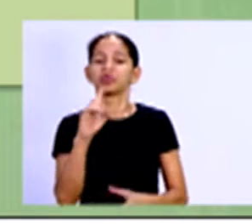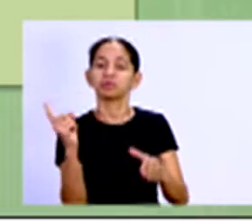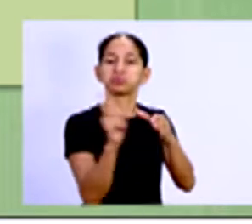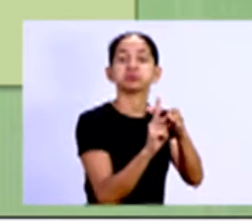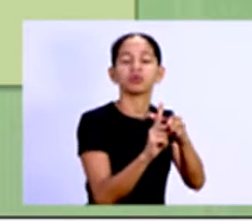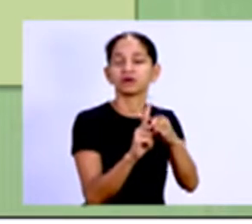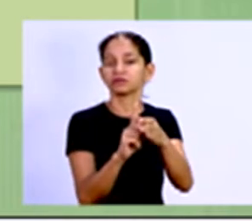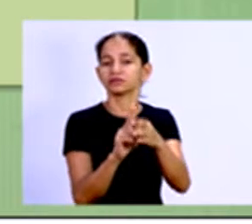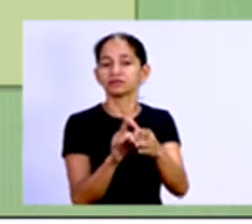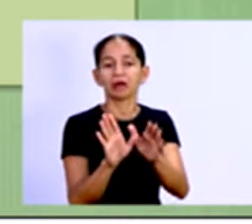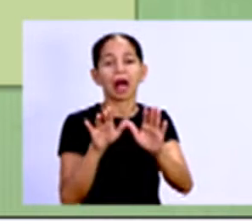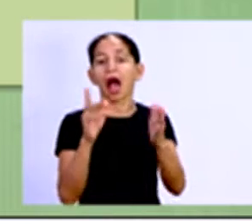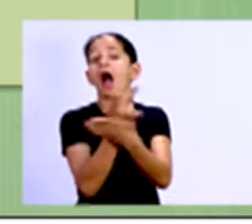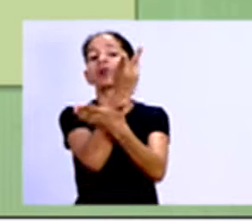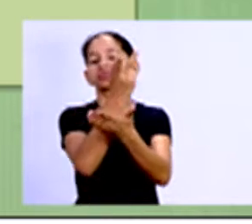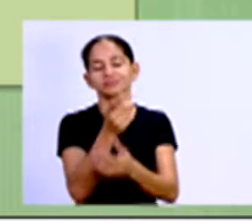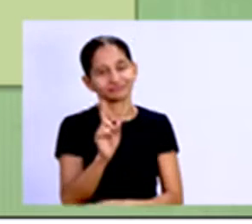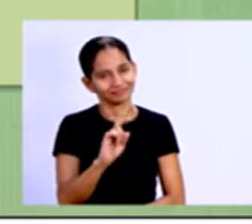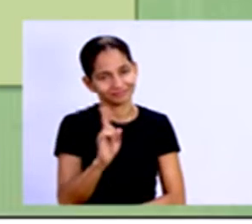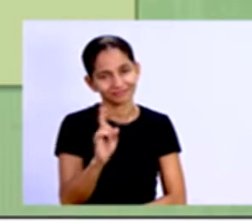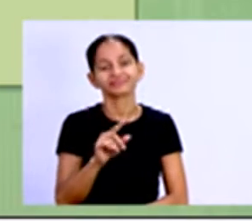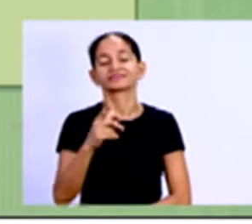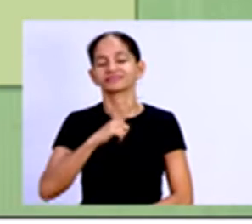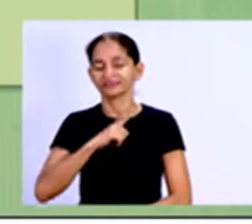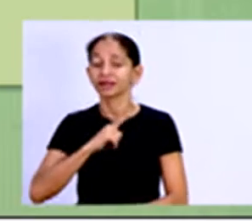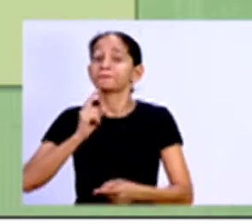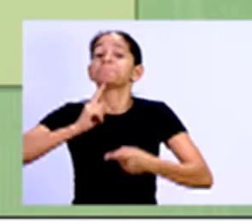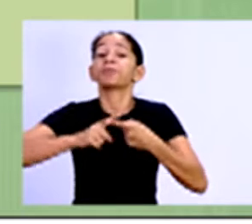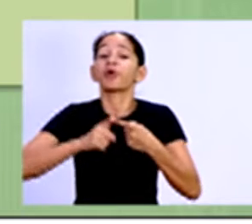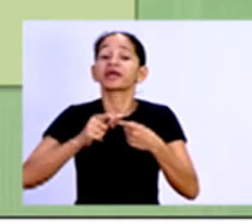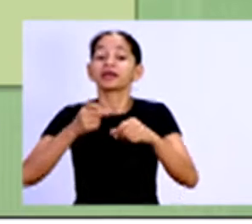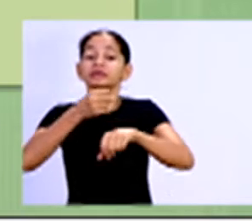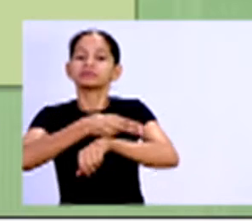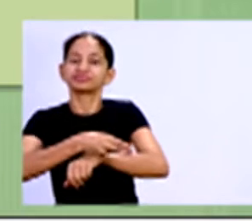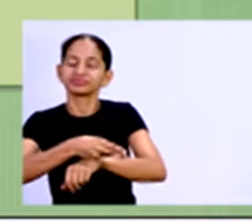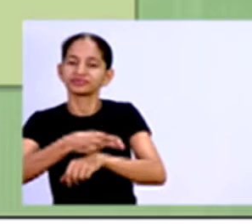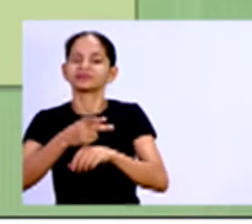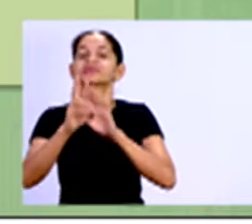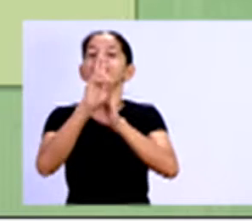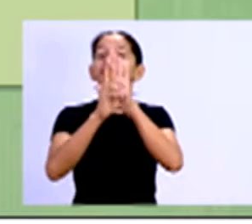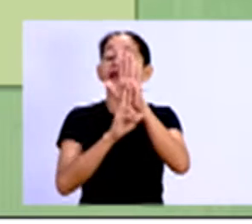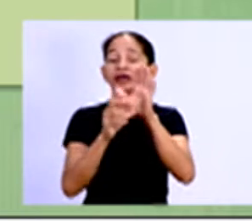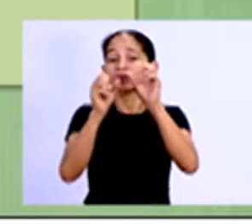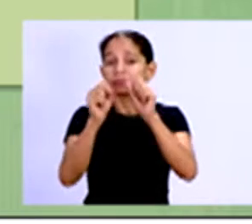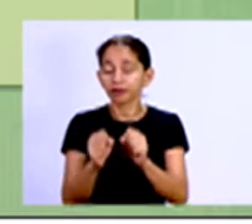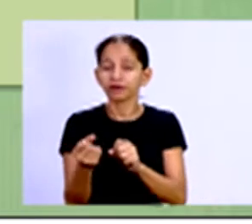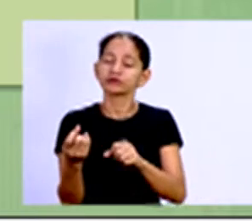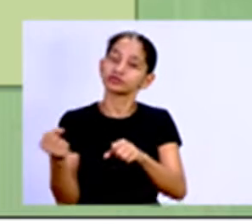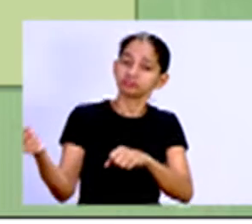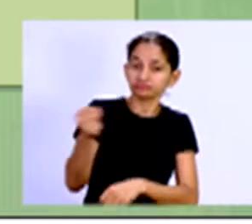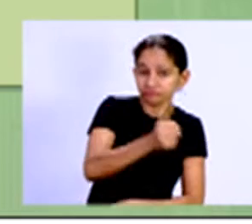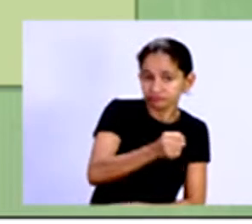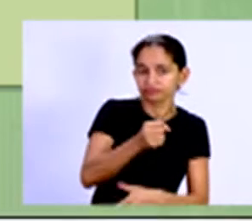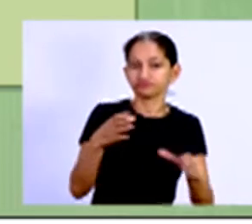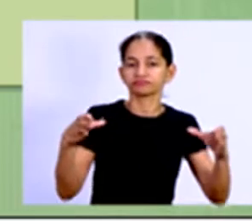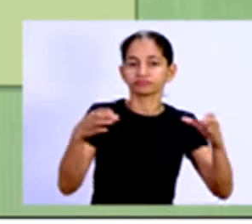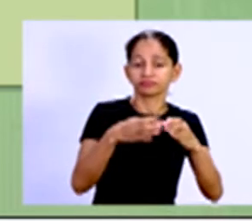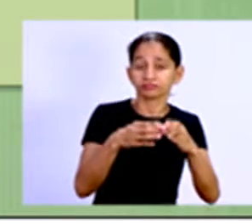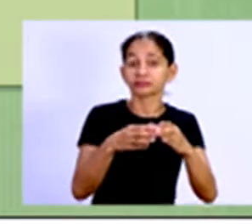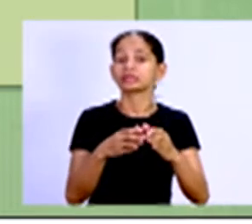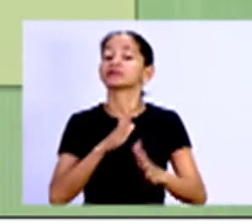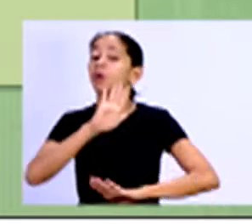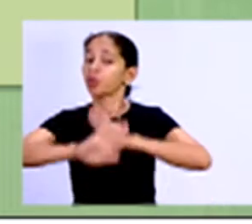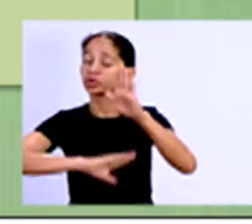por acaso. E normalmente os grupos vão ter que estabelecer normas e regras no sentido de que a gente nunca burle, nunca transgrida